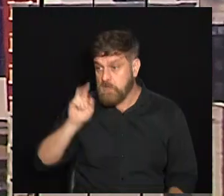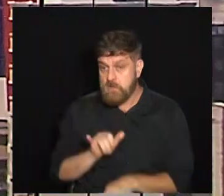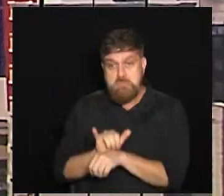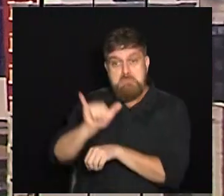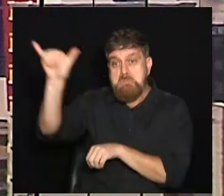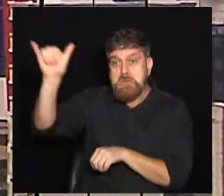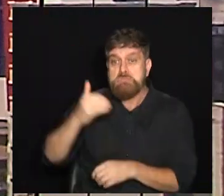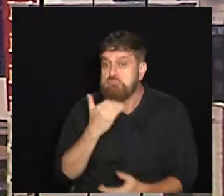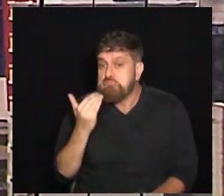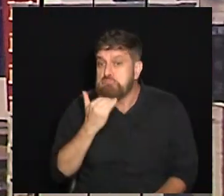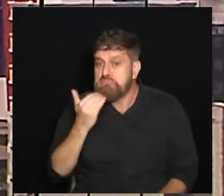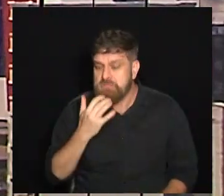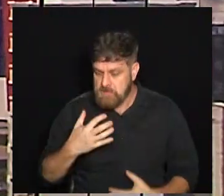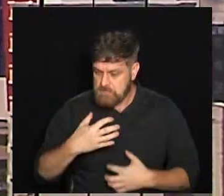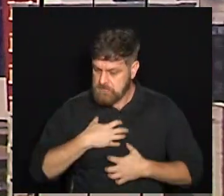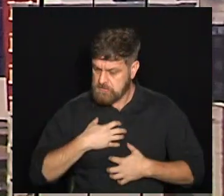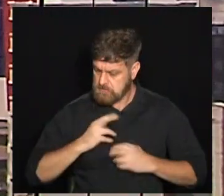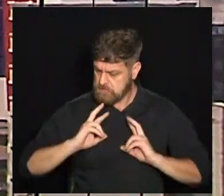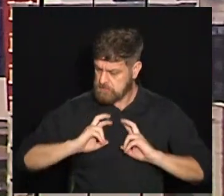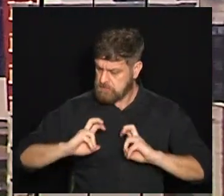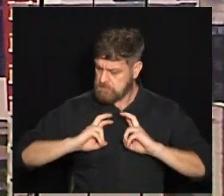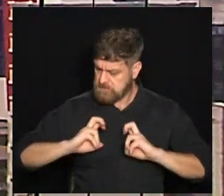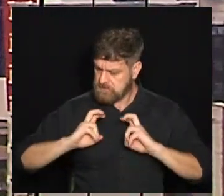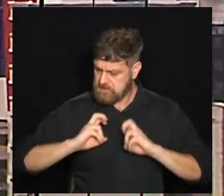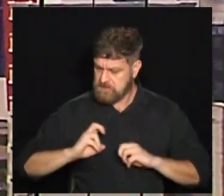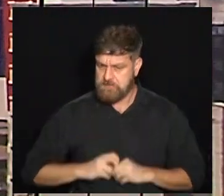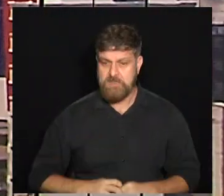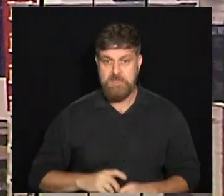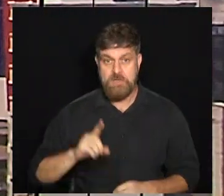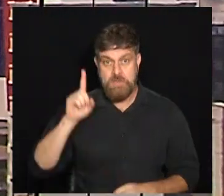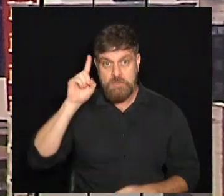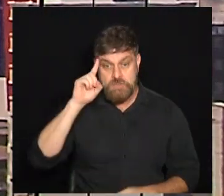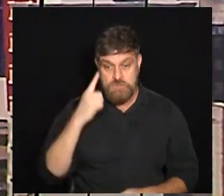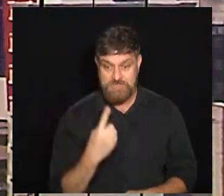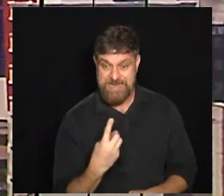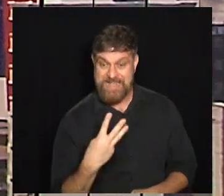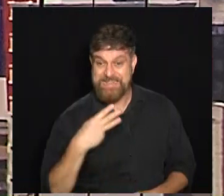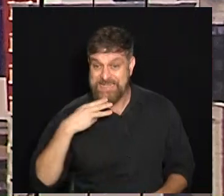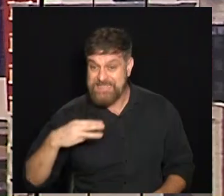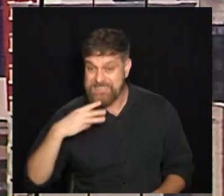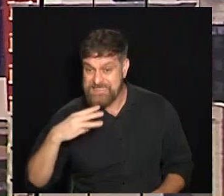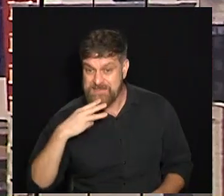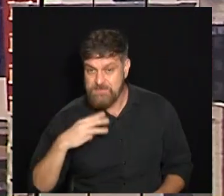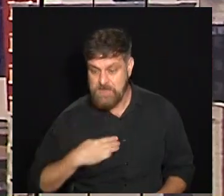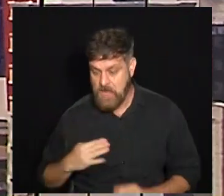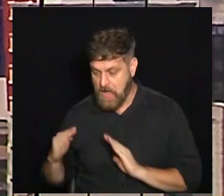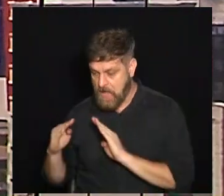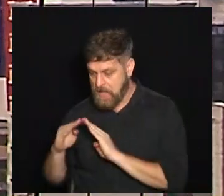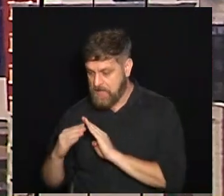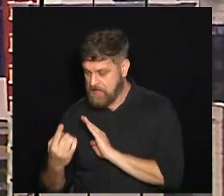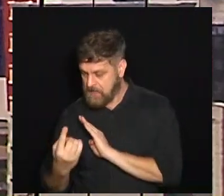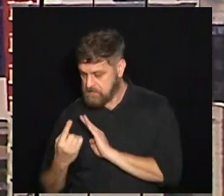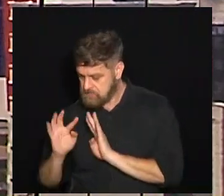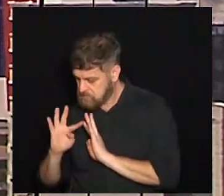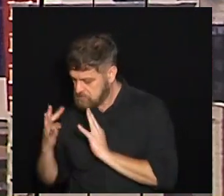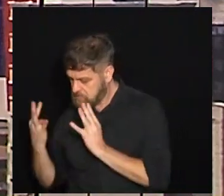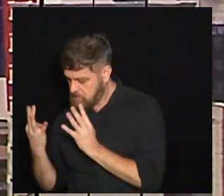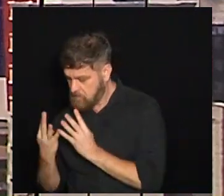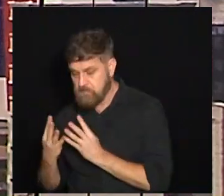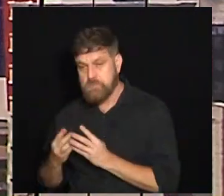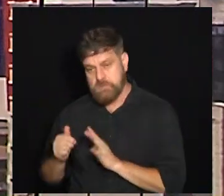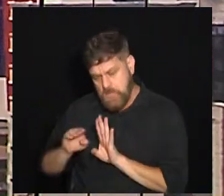e começou a sentir os sintomas no dia 13 de março. A mulher está em isolamento domiciliar e passa